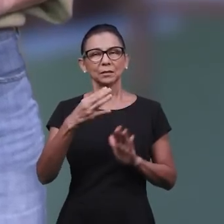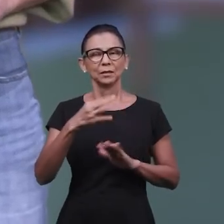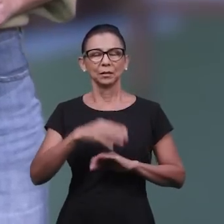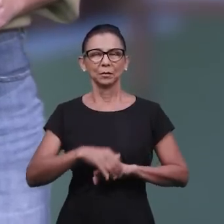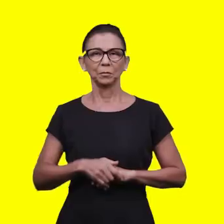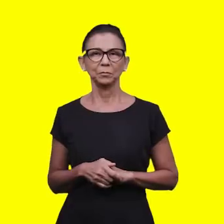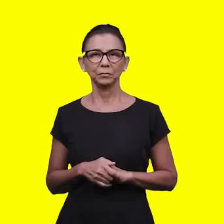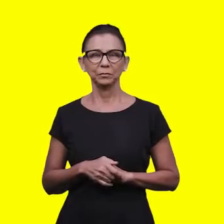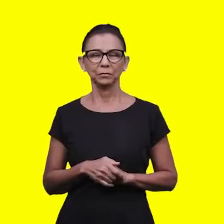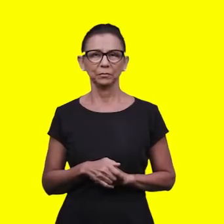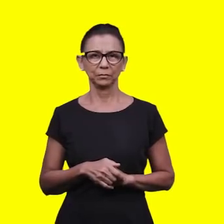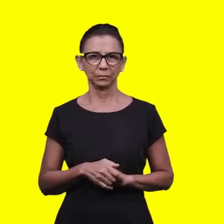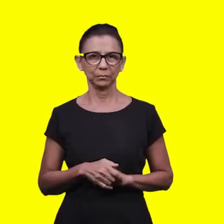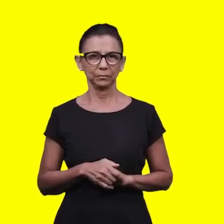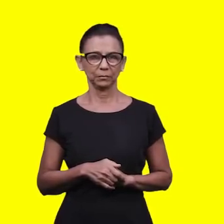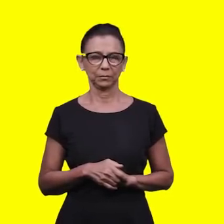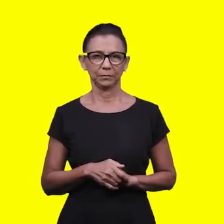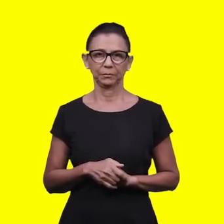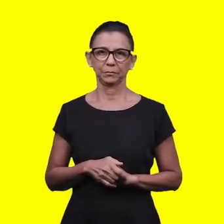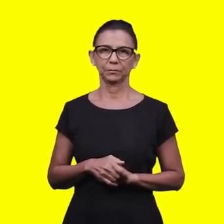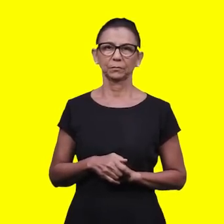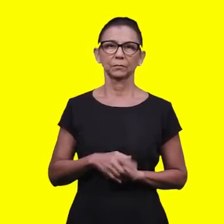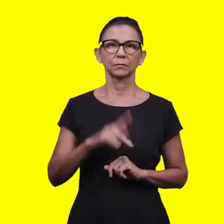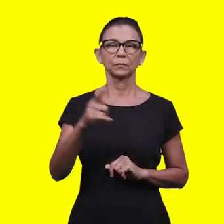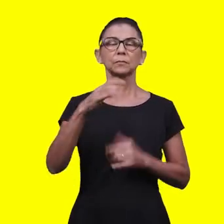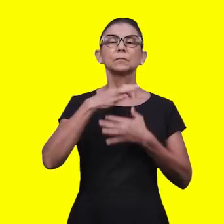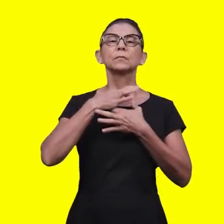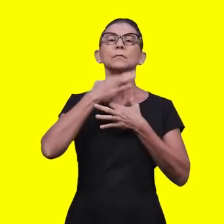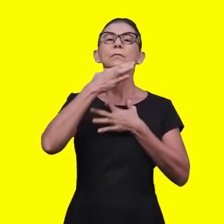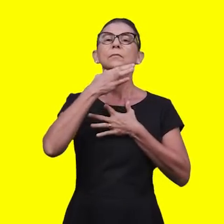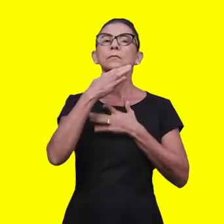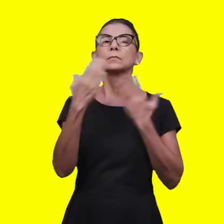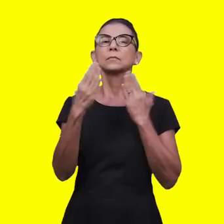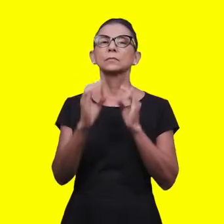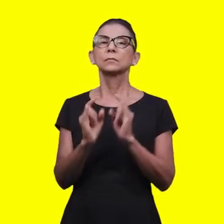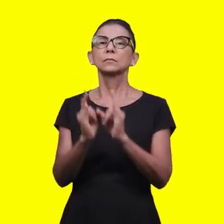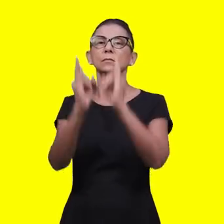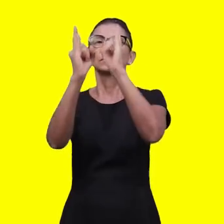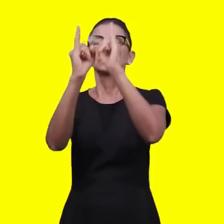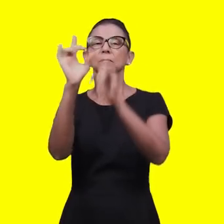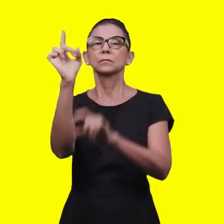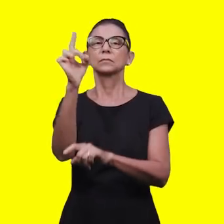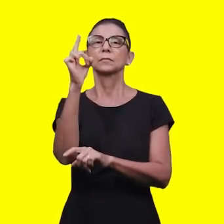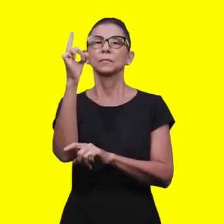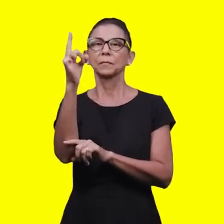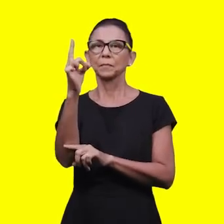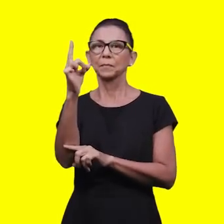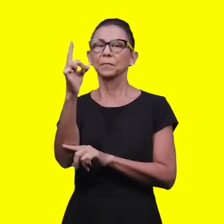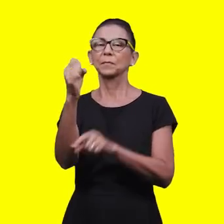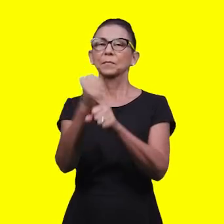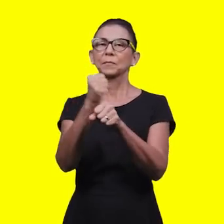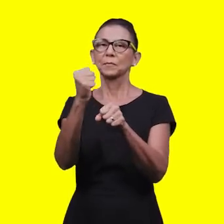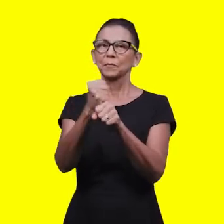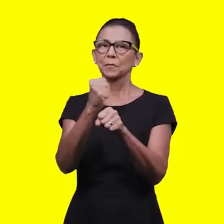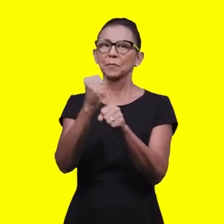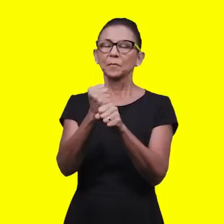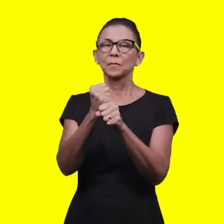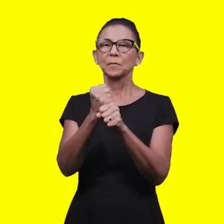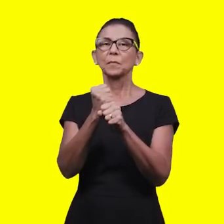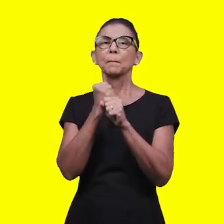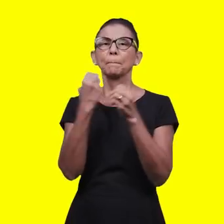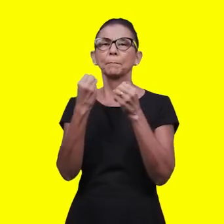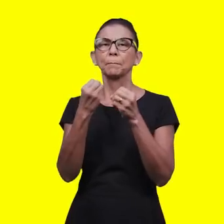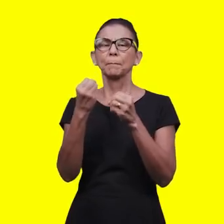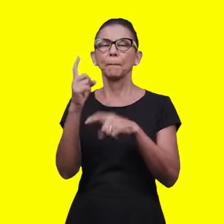4. O teu pescoço é como a torre de Davi, edificada para pendurar